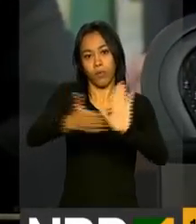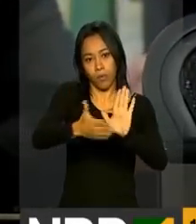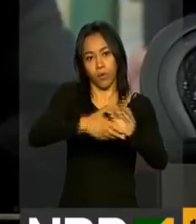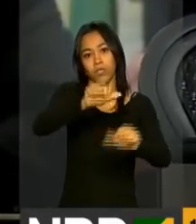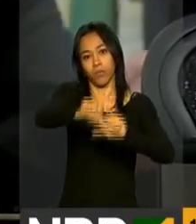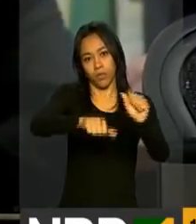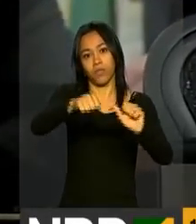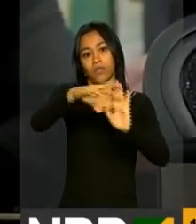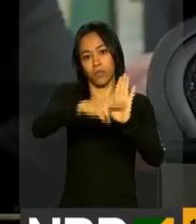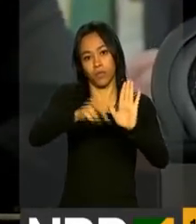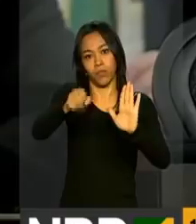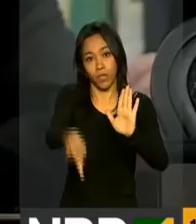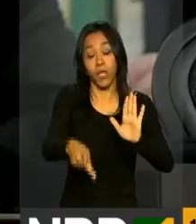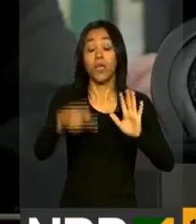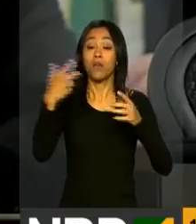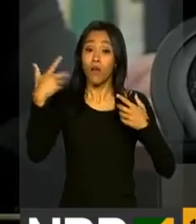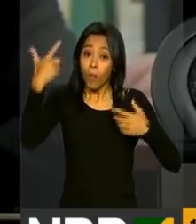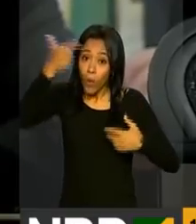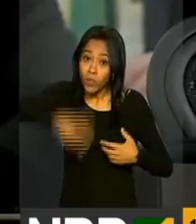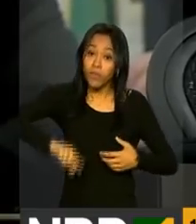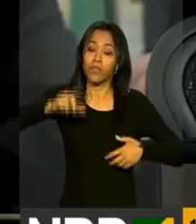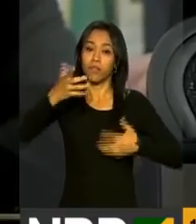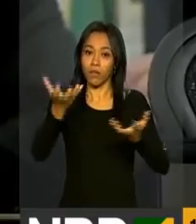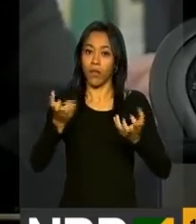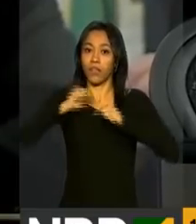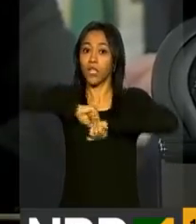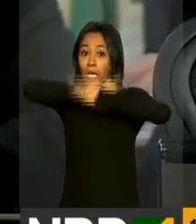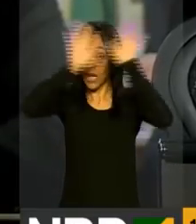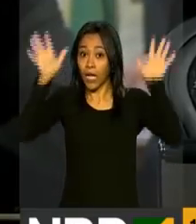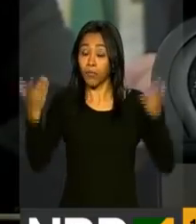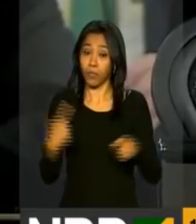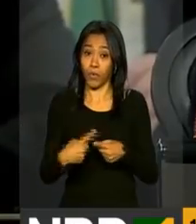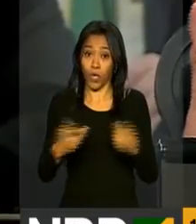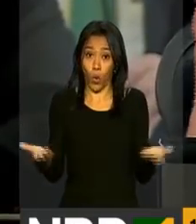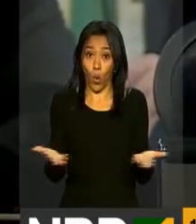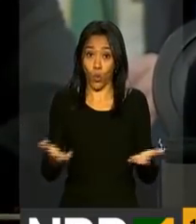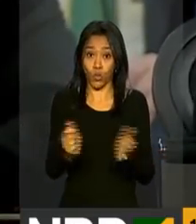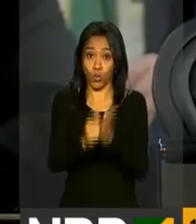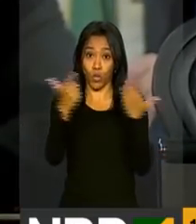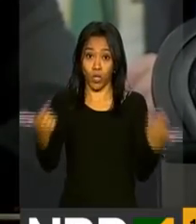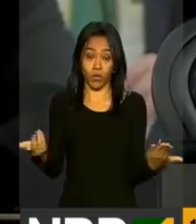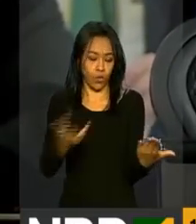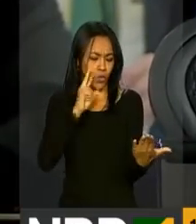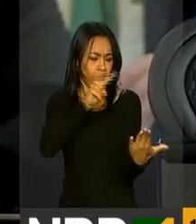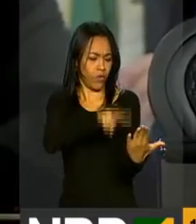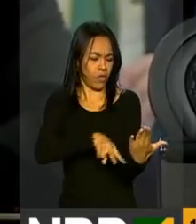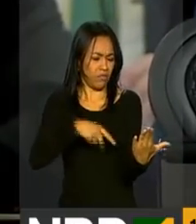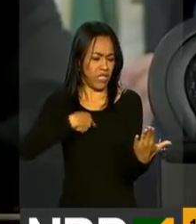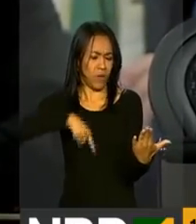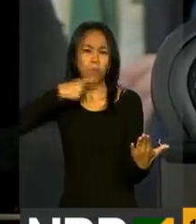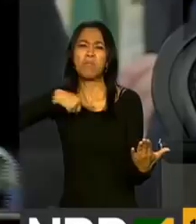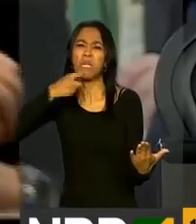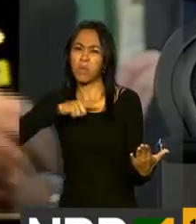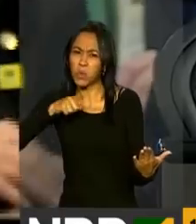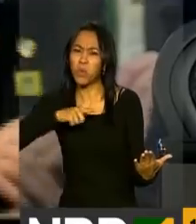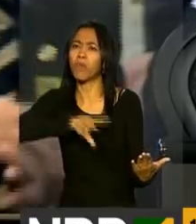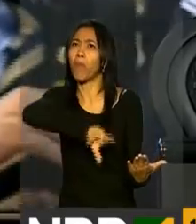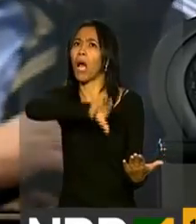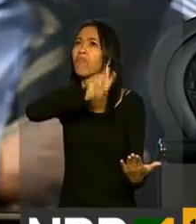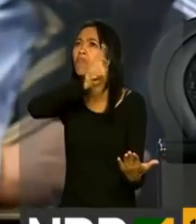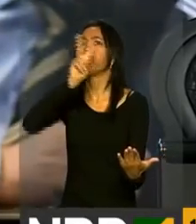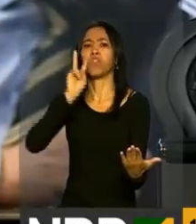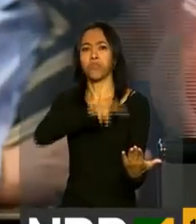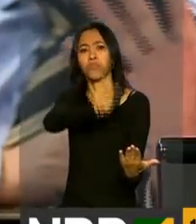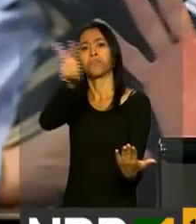eu quero deixar claro mais uma vez porque eu vejo pelos jornais de hoje que é uma dúvida em relação a isso eu digo a